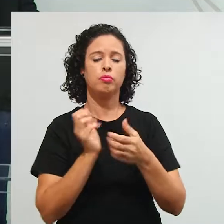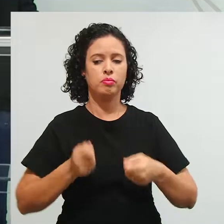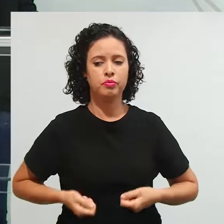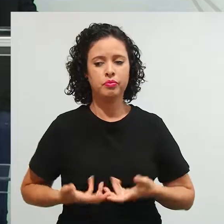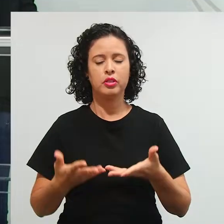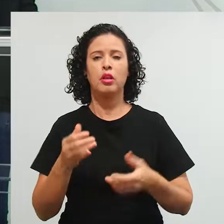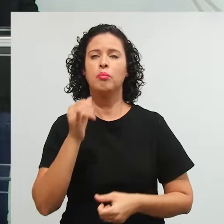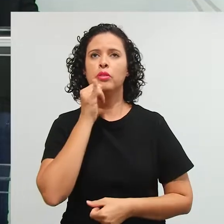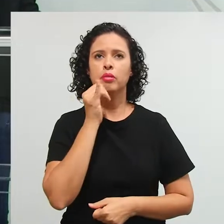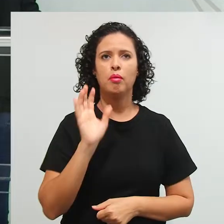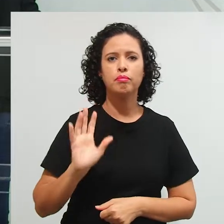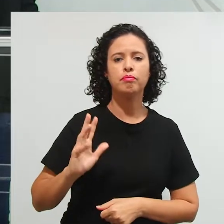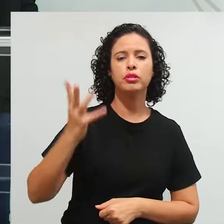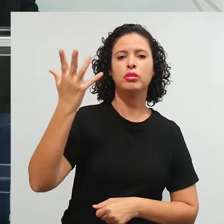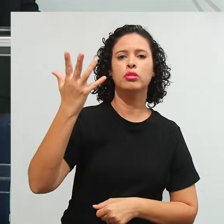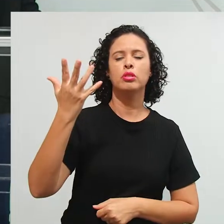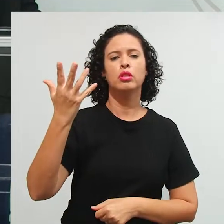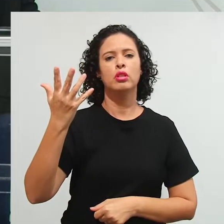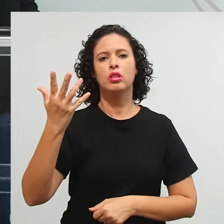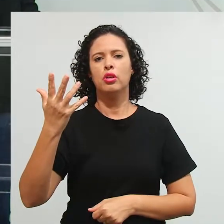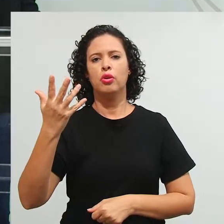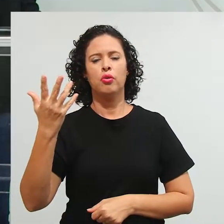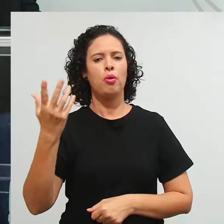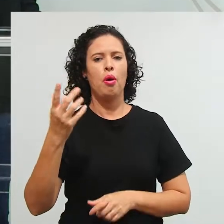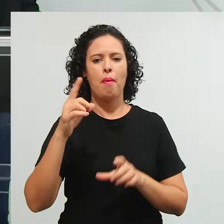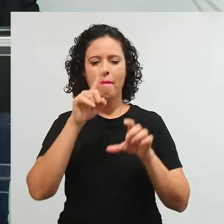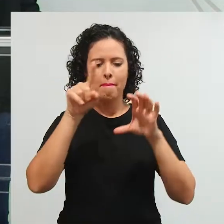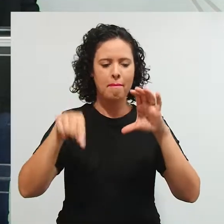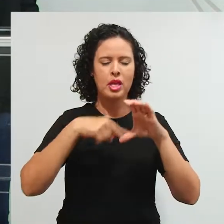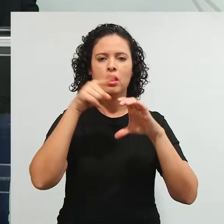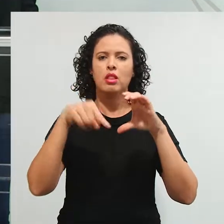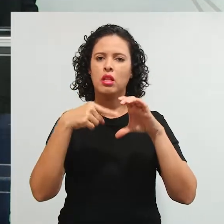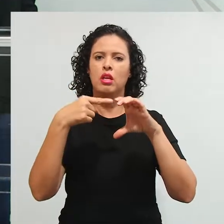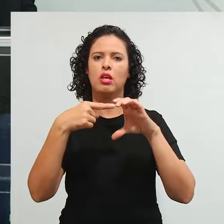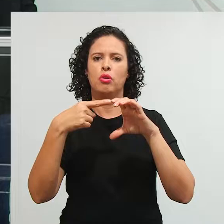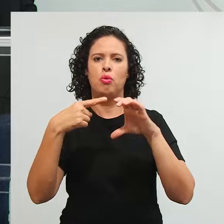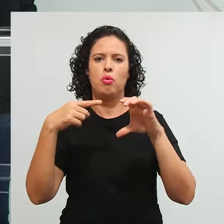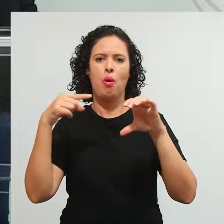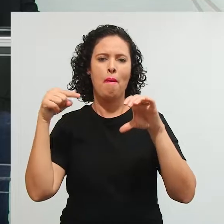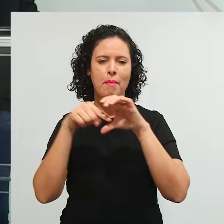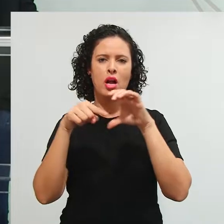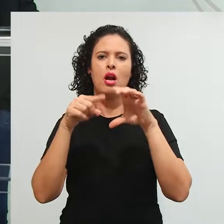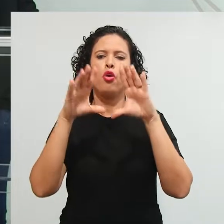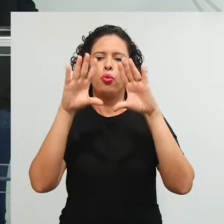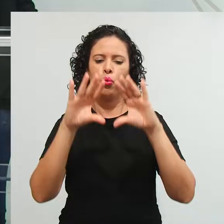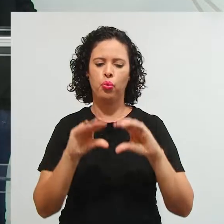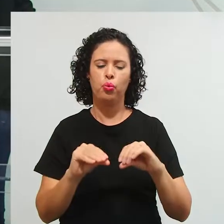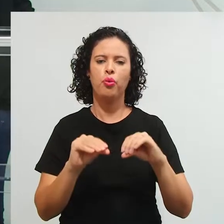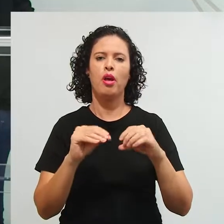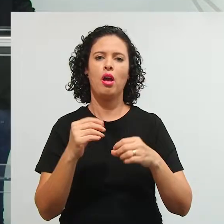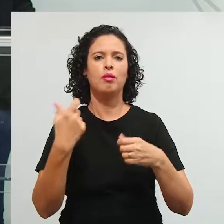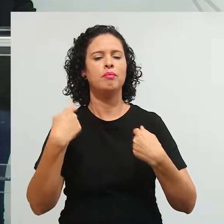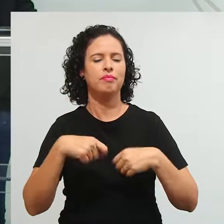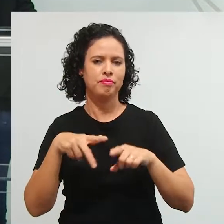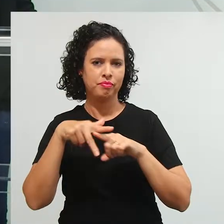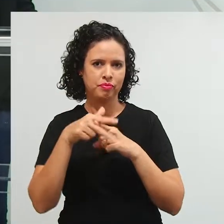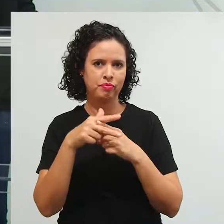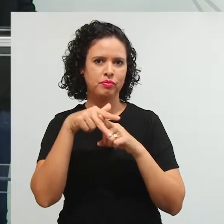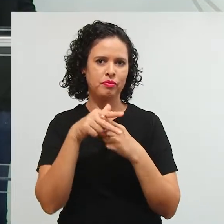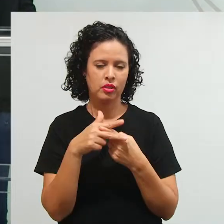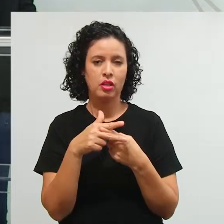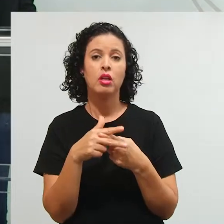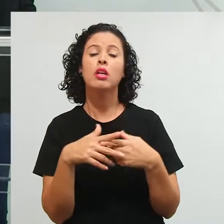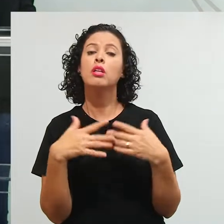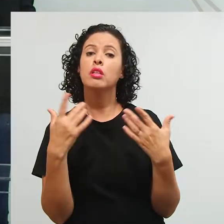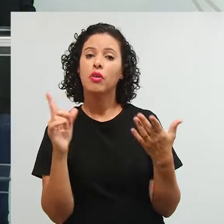tais como aconteceu um problema lá com o pneu do veículo, ele precisa arrumar. Então, o suprimento de fundos é